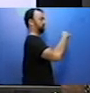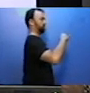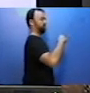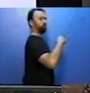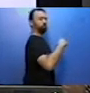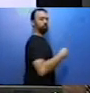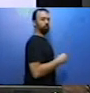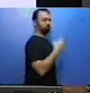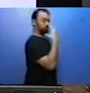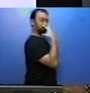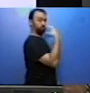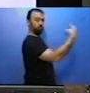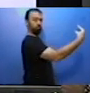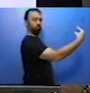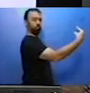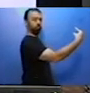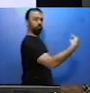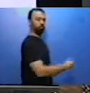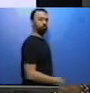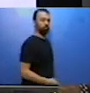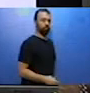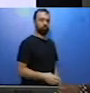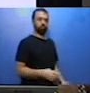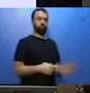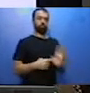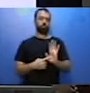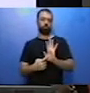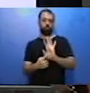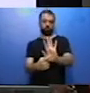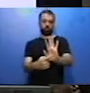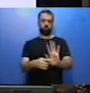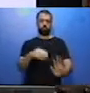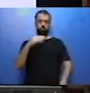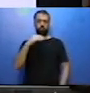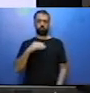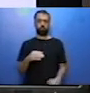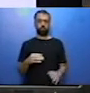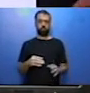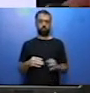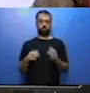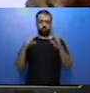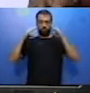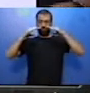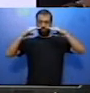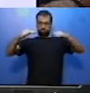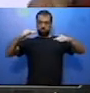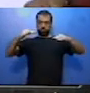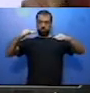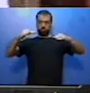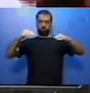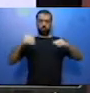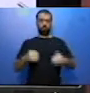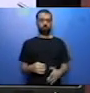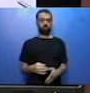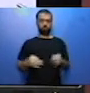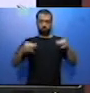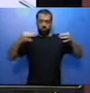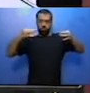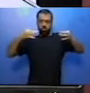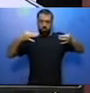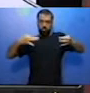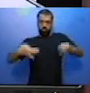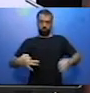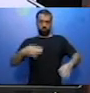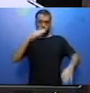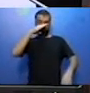mas mantendo o olhar reto imprimir uma marca confiante o espírito tom você é o caminhar você andar você tem